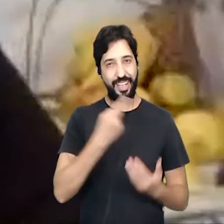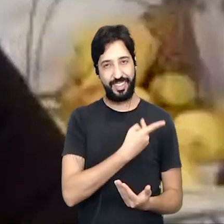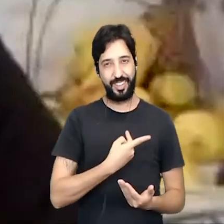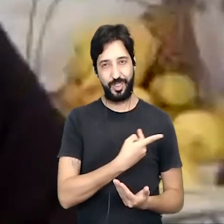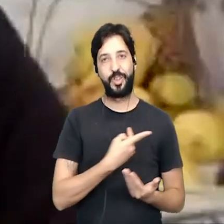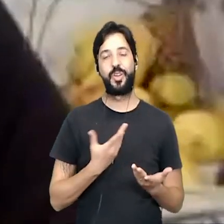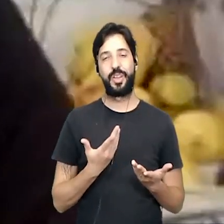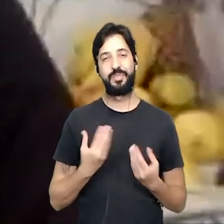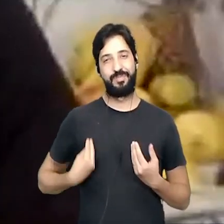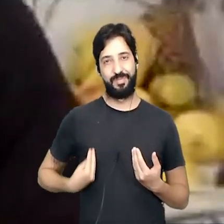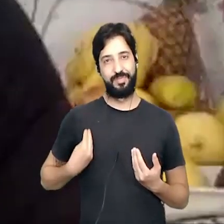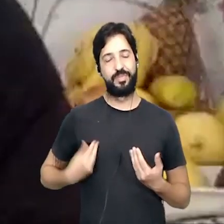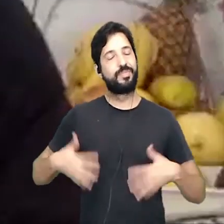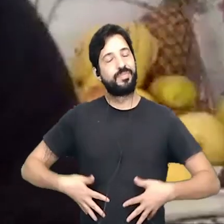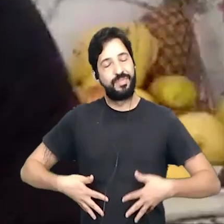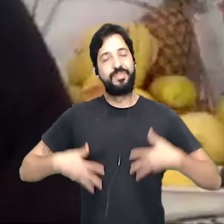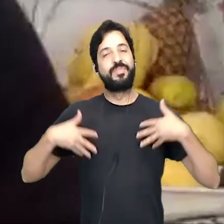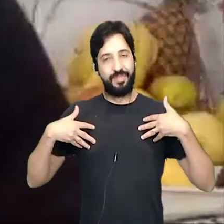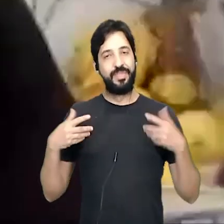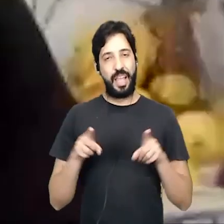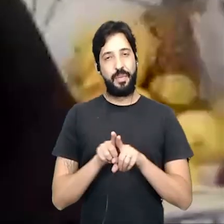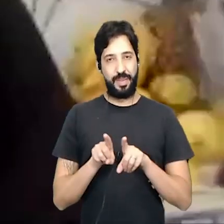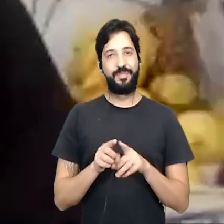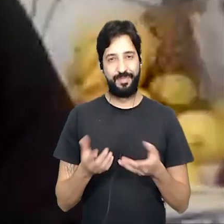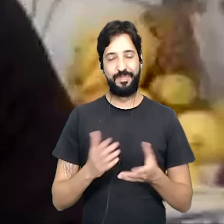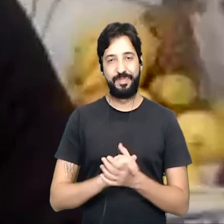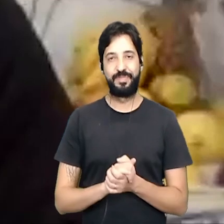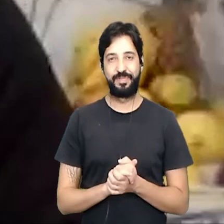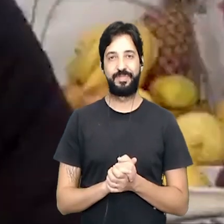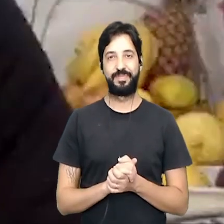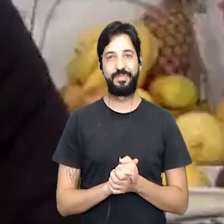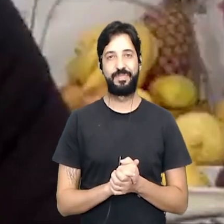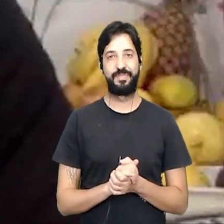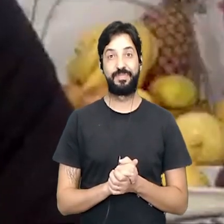por estarmos aqui. Para mim é uma grande honra também.